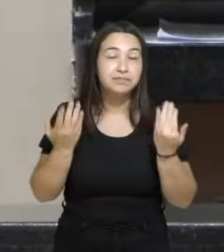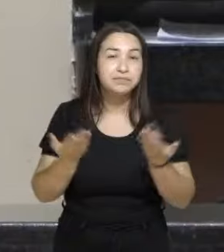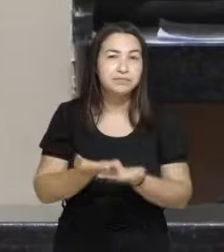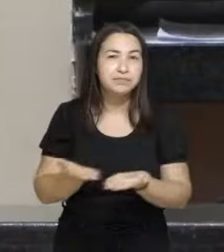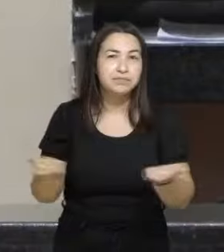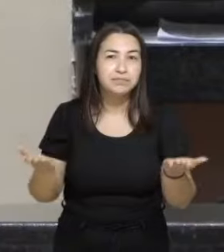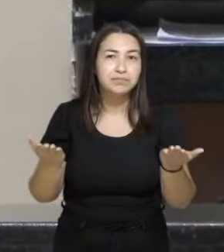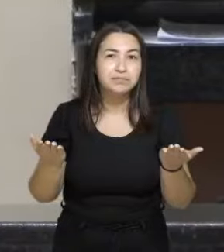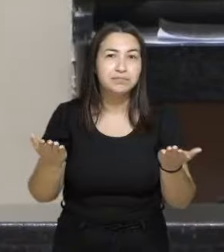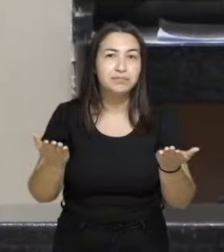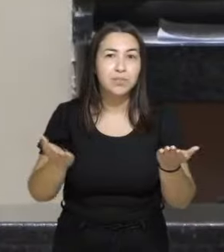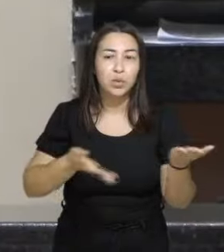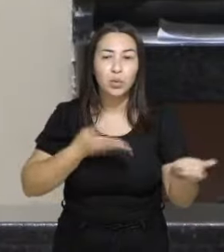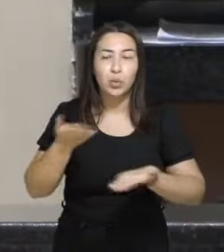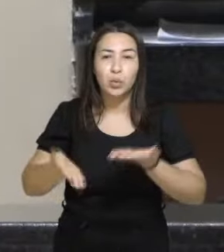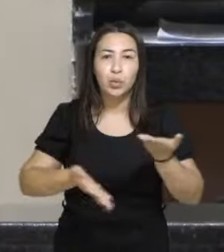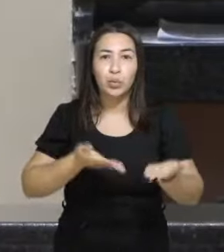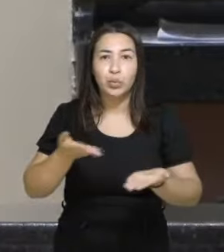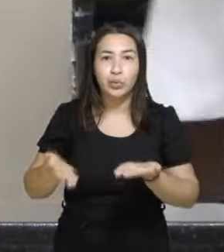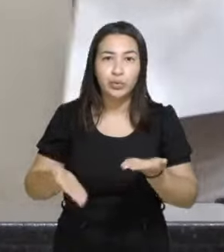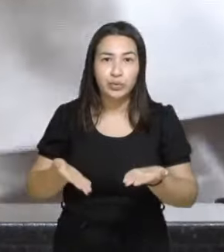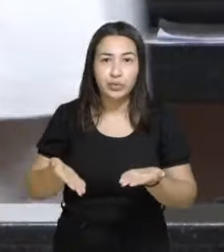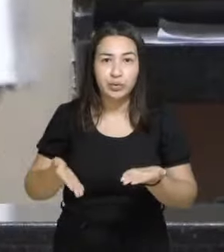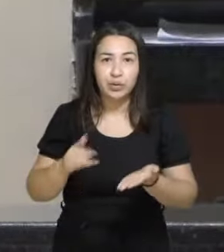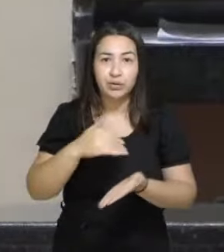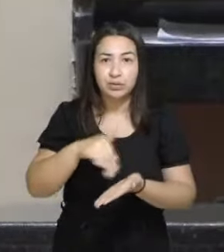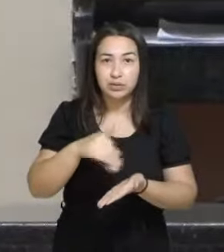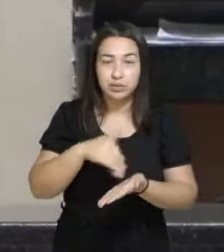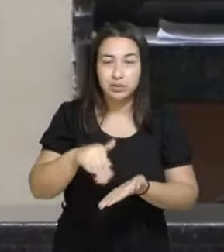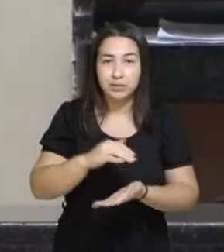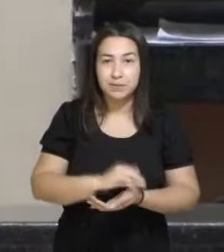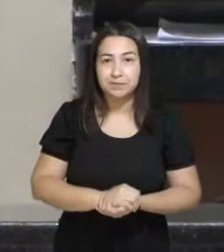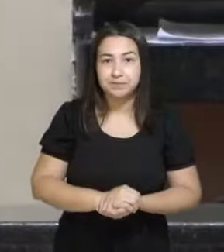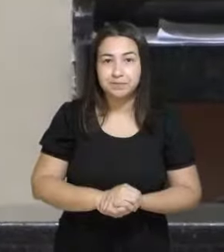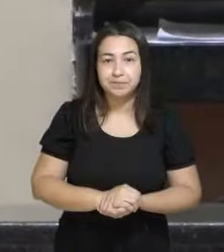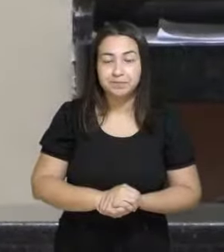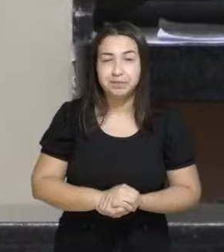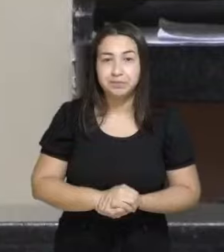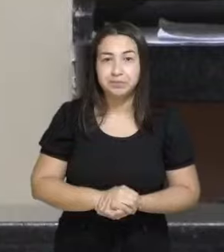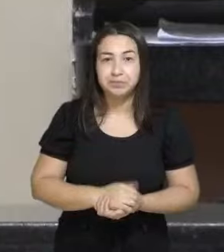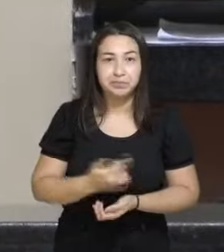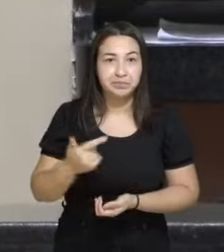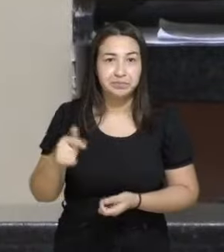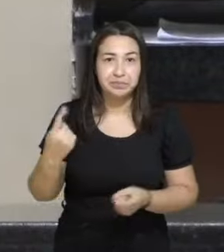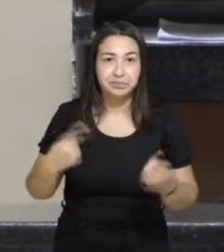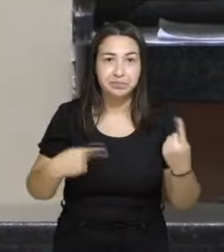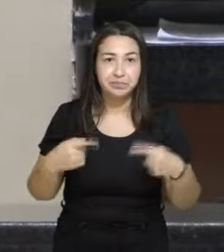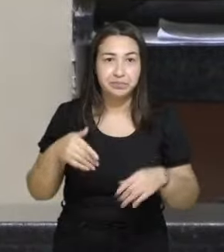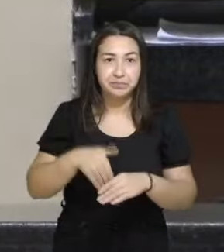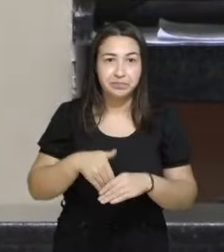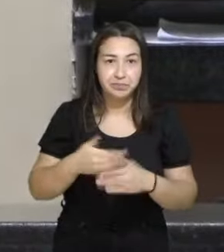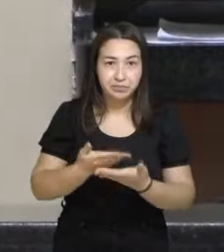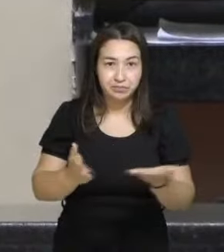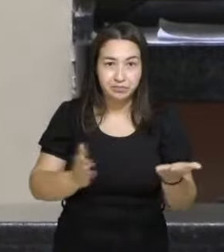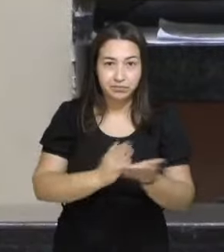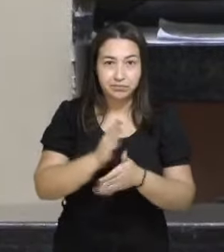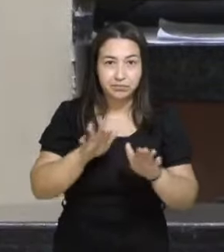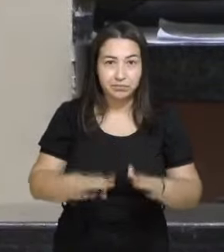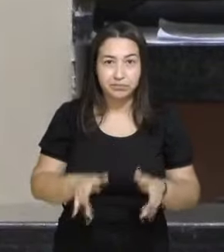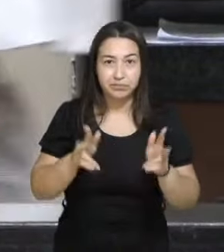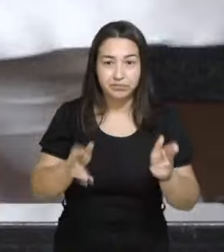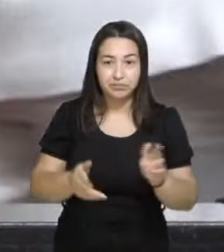de cuidado aplicadas pela referida secretaria em discussão. Não havendo quem queira discutir em votação, deputados que aprovam, permaneçam como